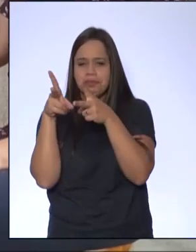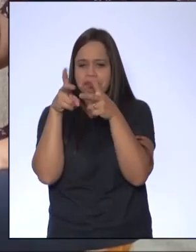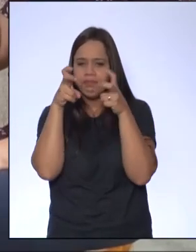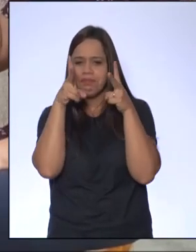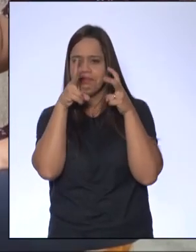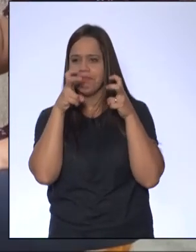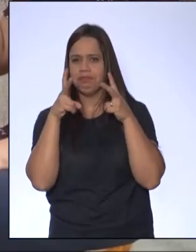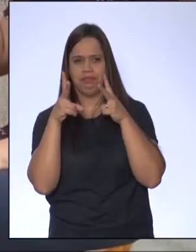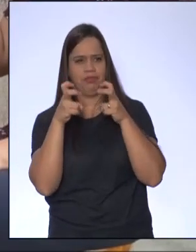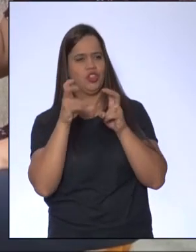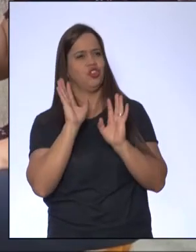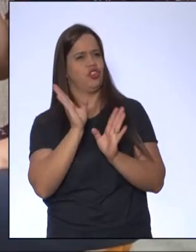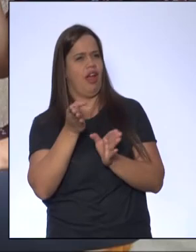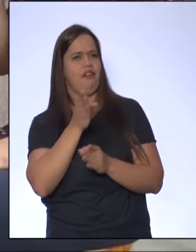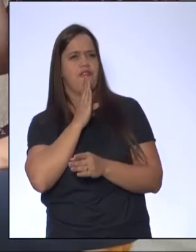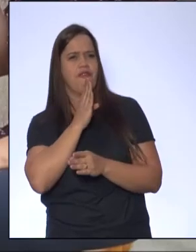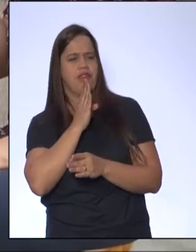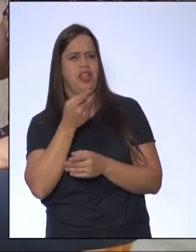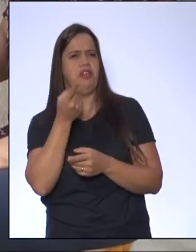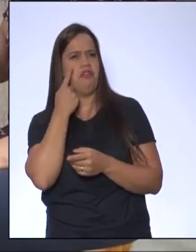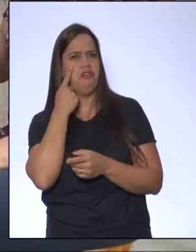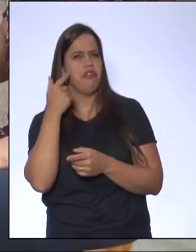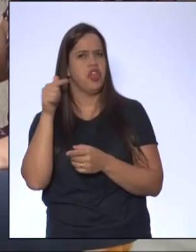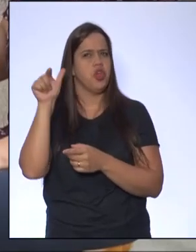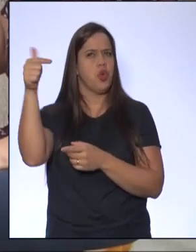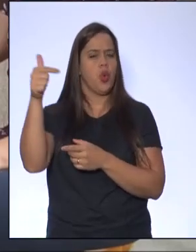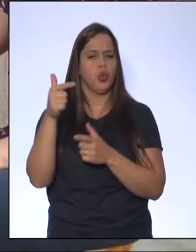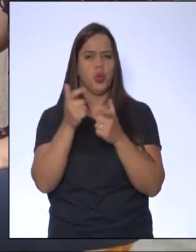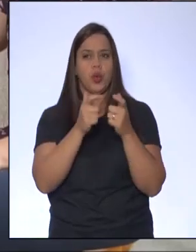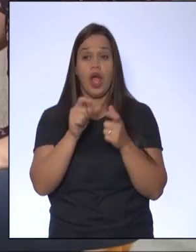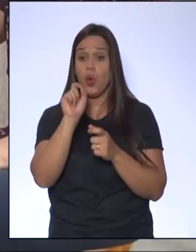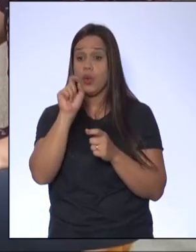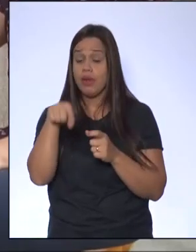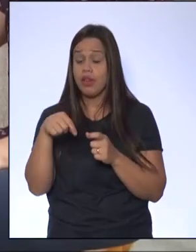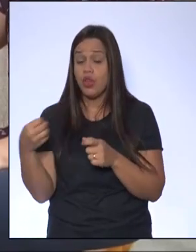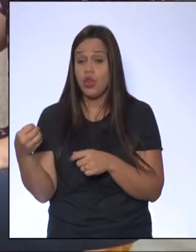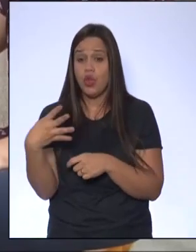reconhece, aquilo que você já viu em algum lugar, aquilo que é novo.